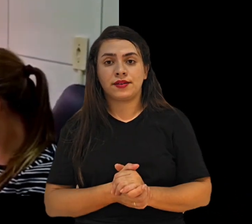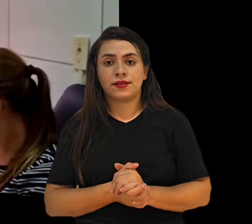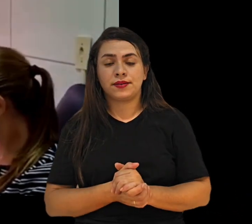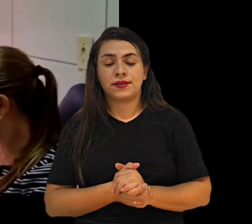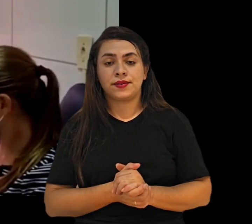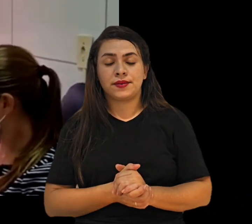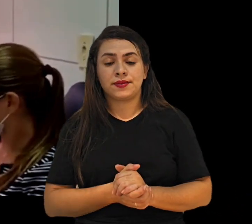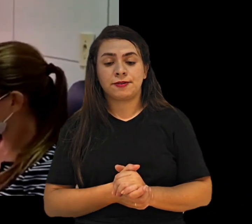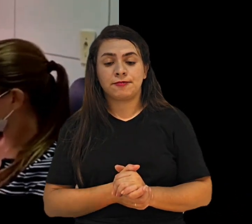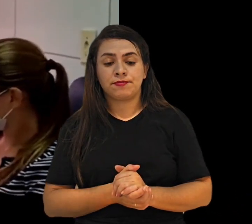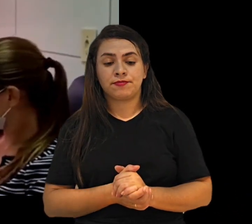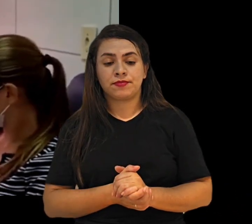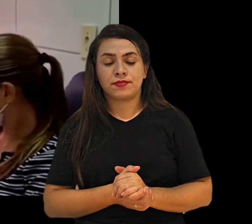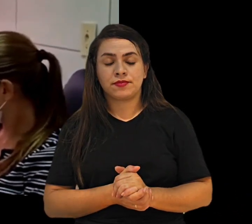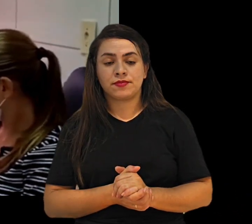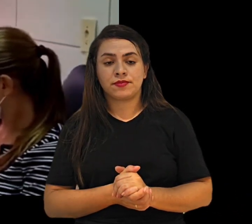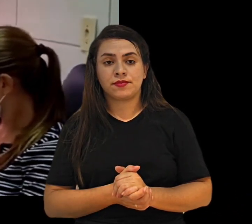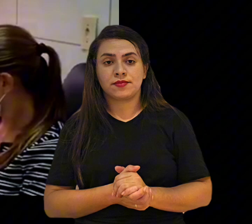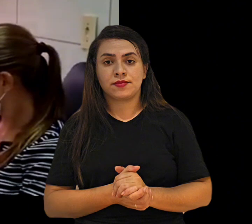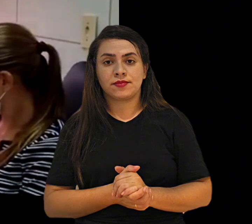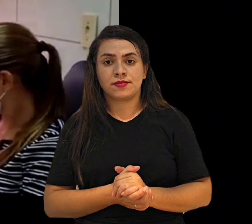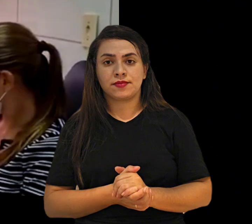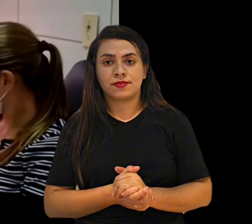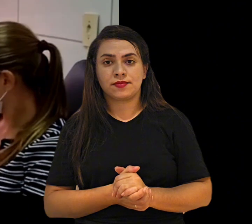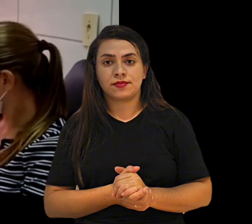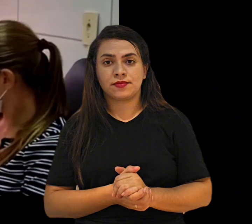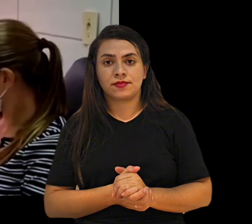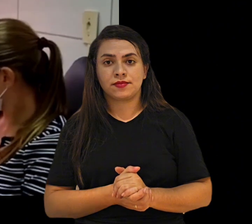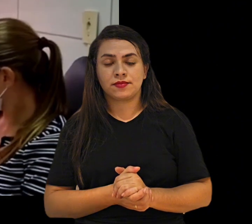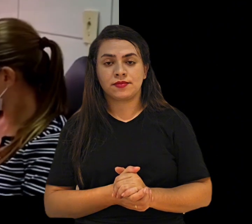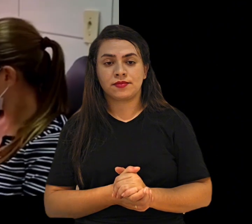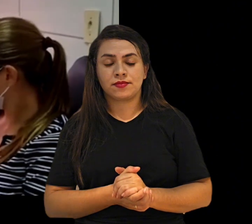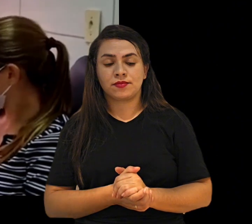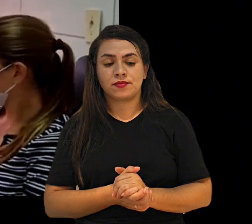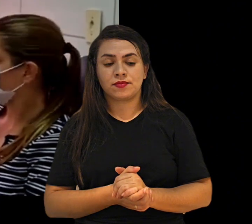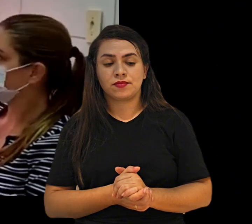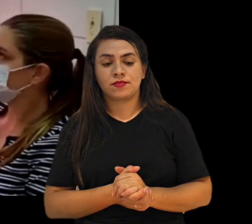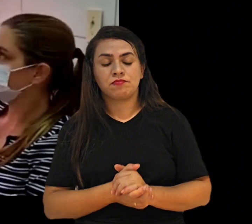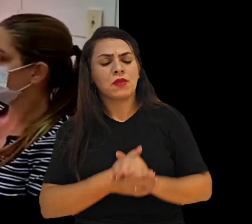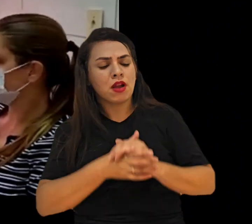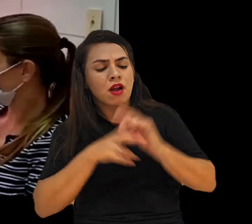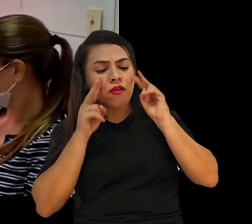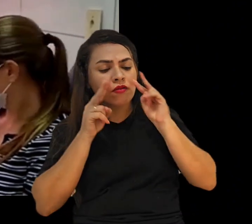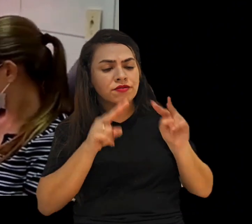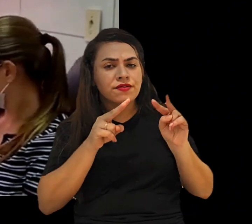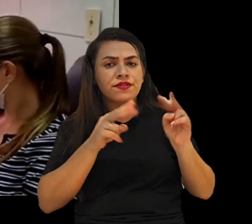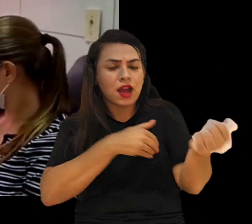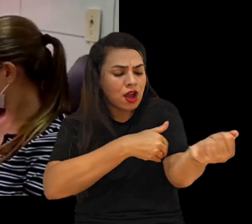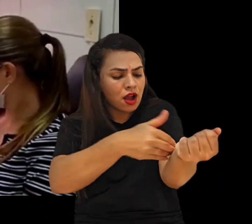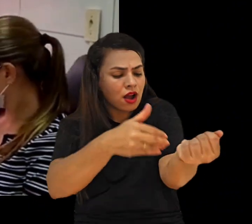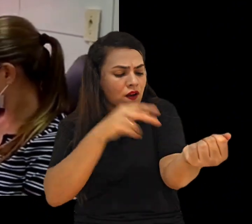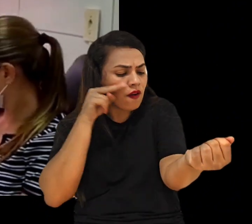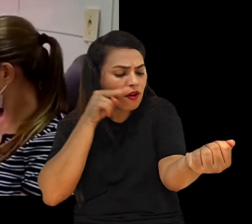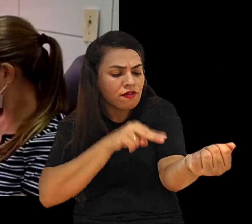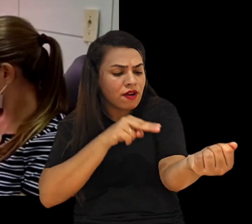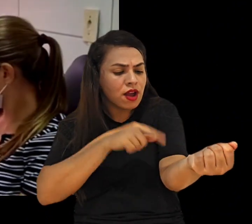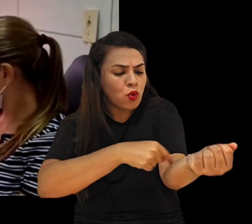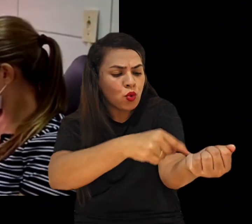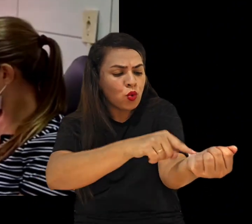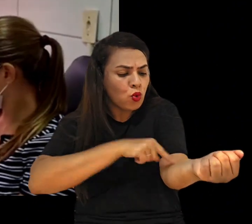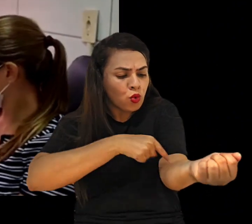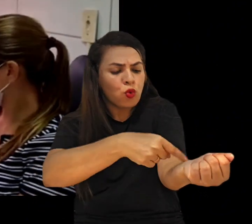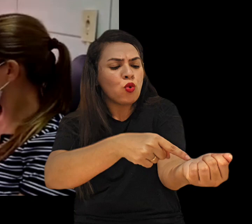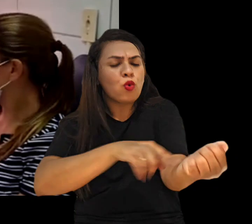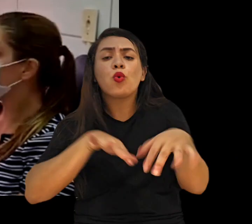coleta. Tá? Então sempre procure veias mais calibrosas ou que você sinta bem. Você apalpe, ela é uma